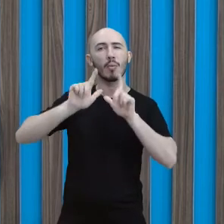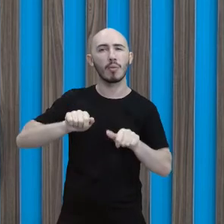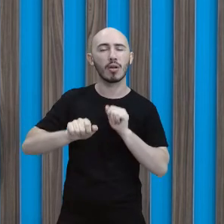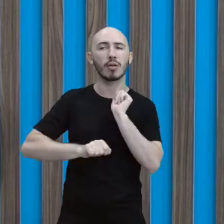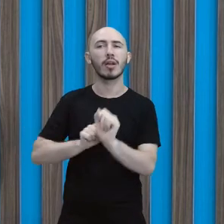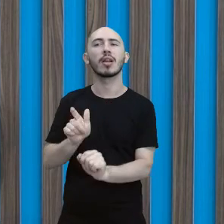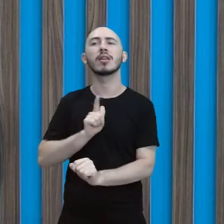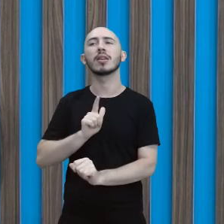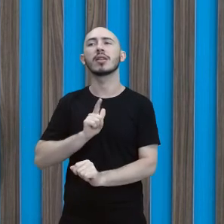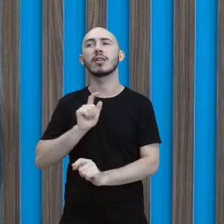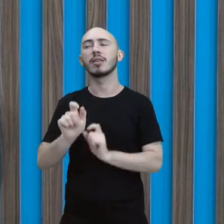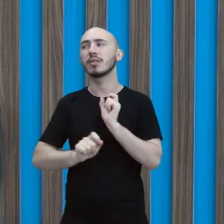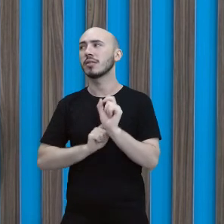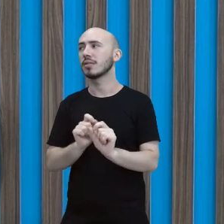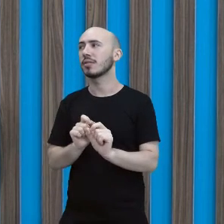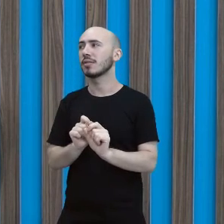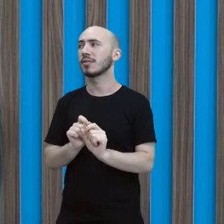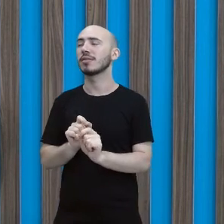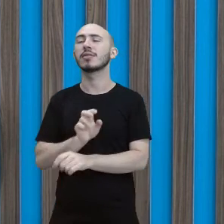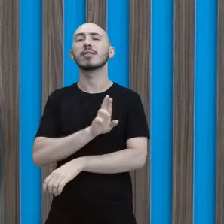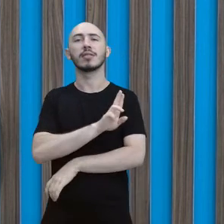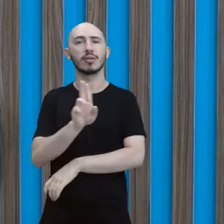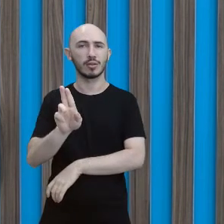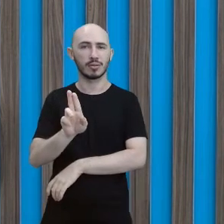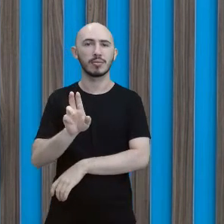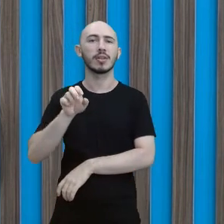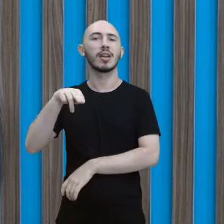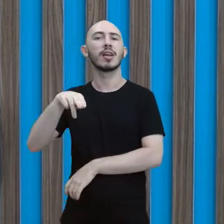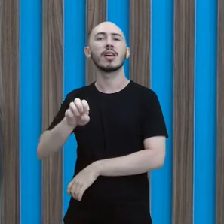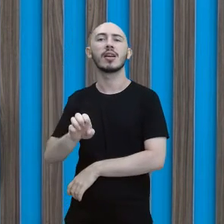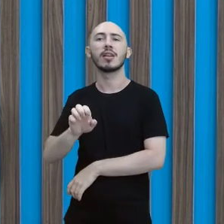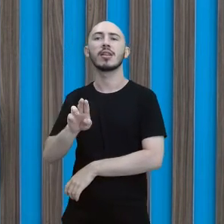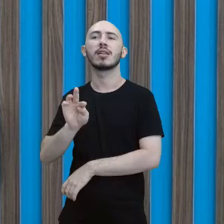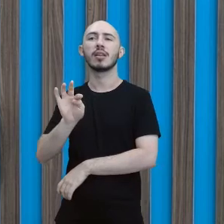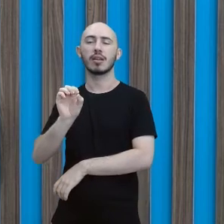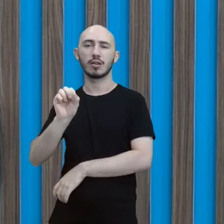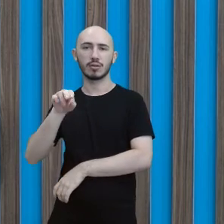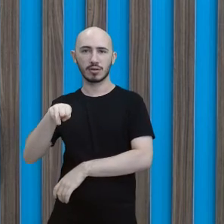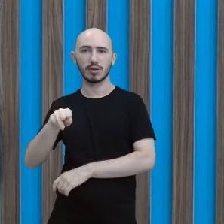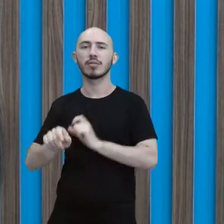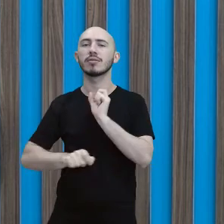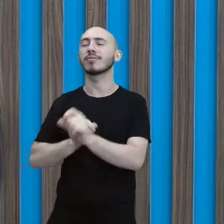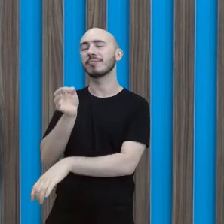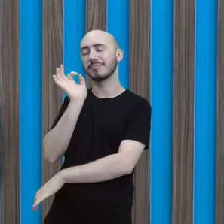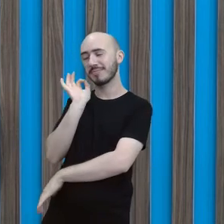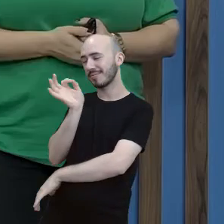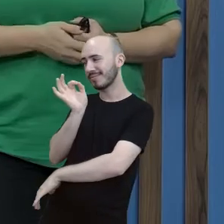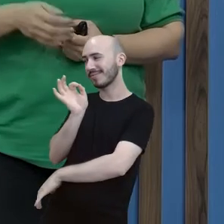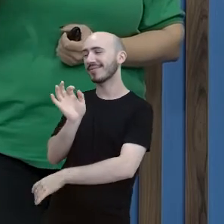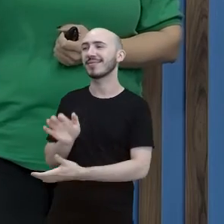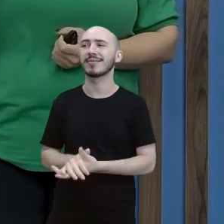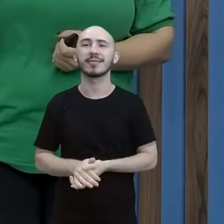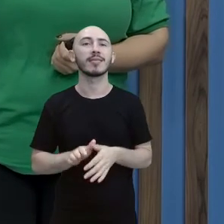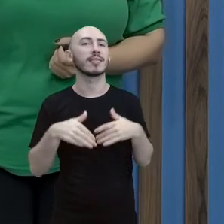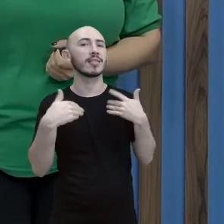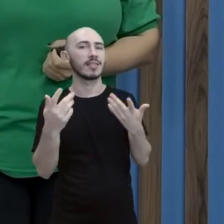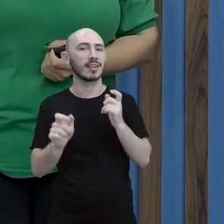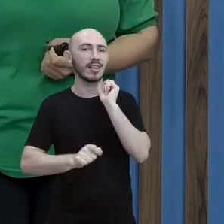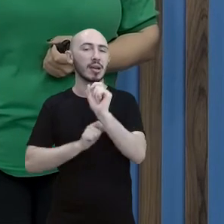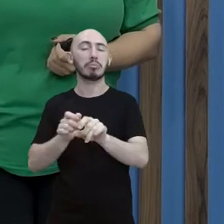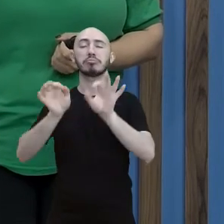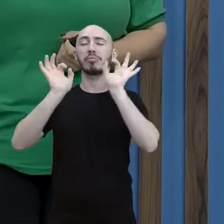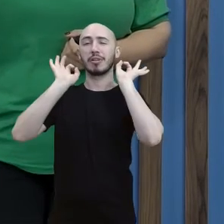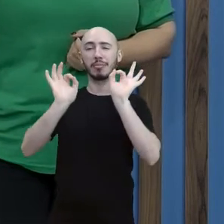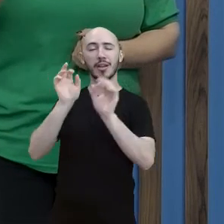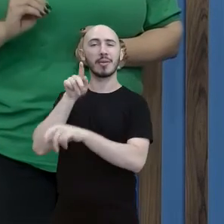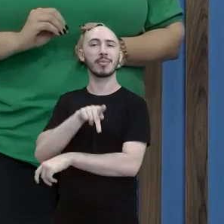que se chamam como, gente? Nêutrons. Nêutron, exatamente. Exatamente. Olha que chiqueza, a